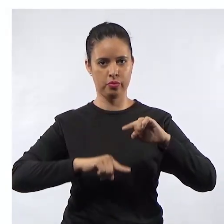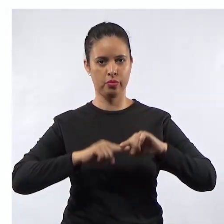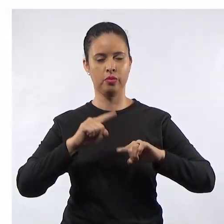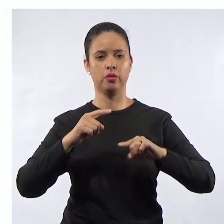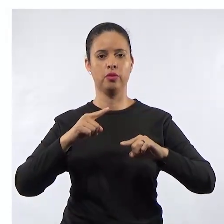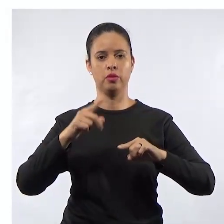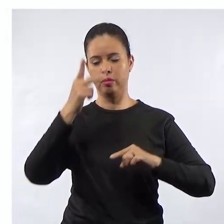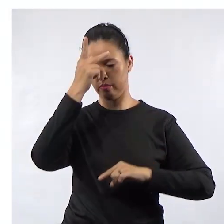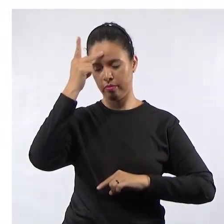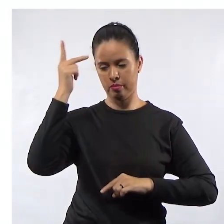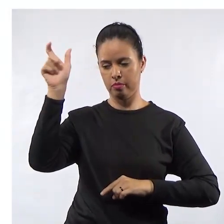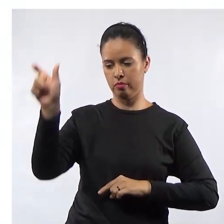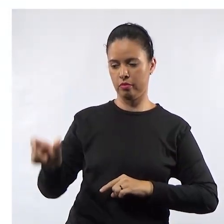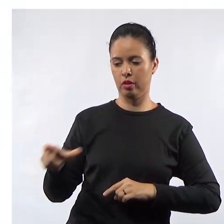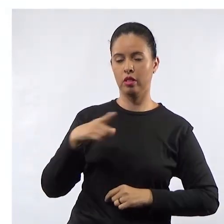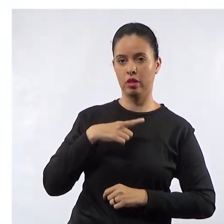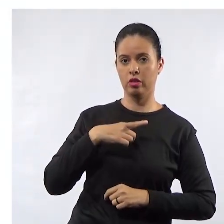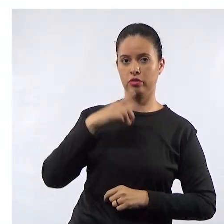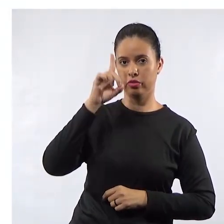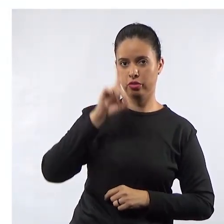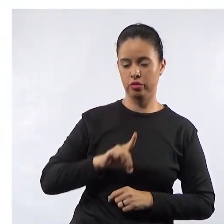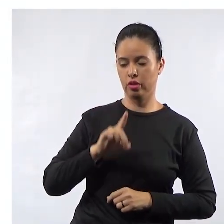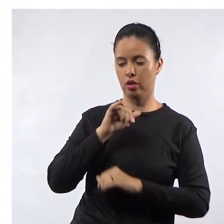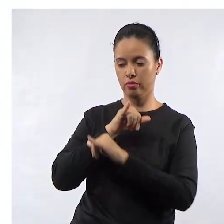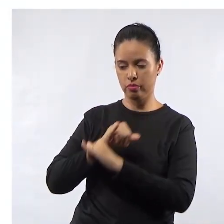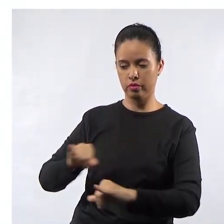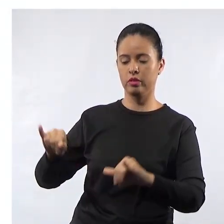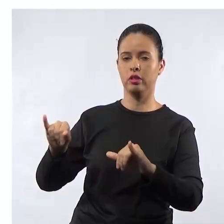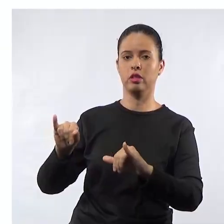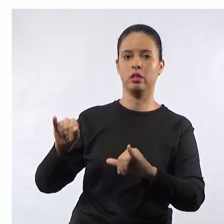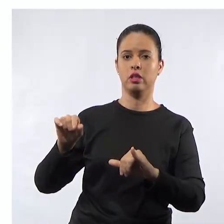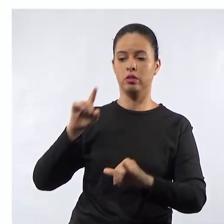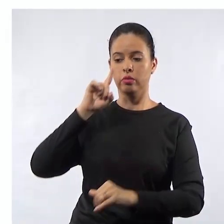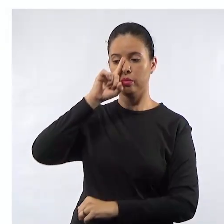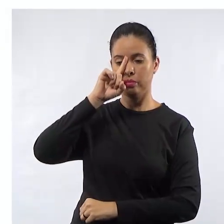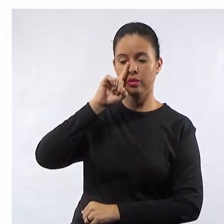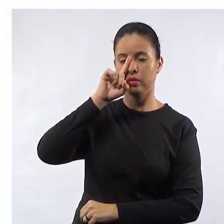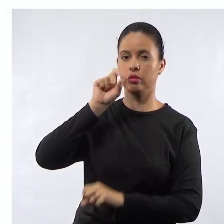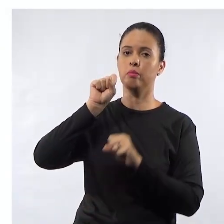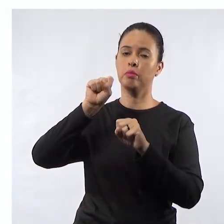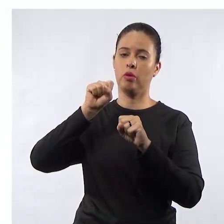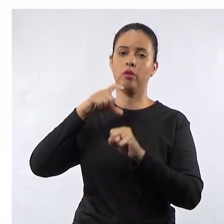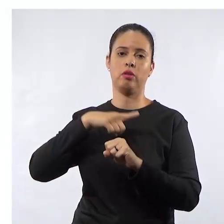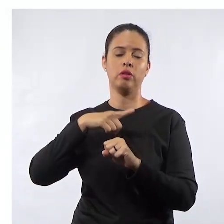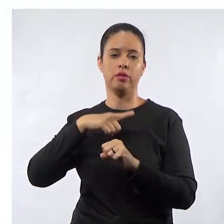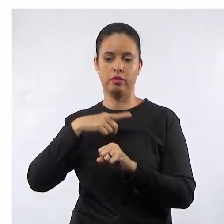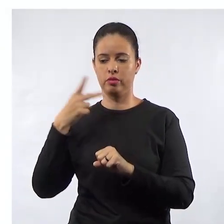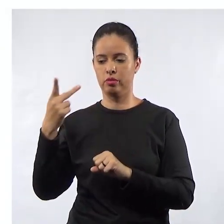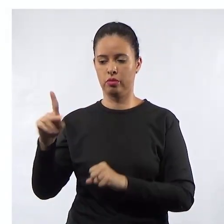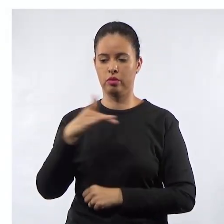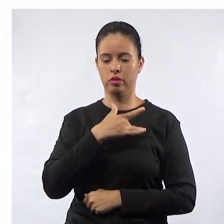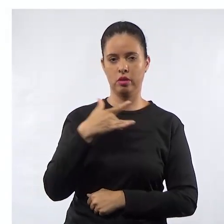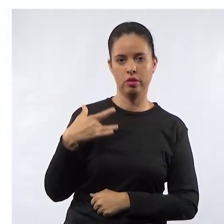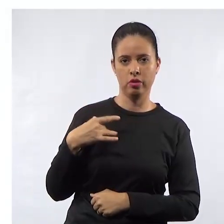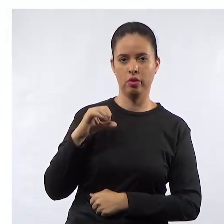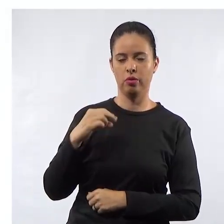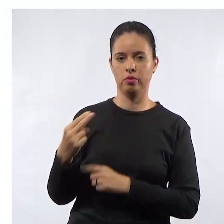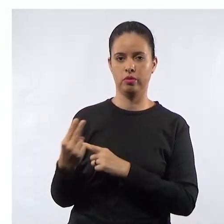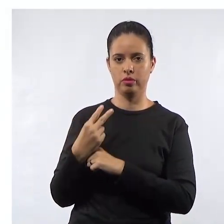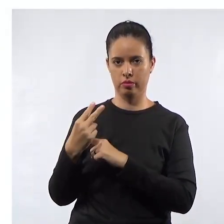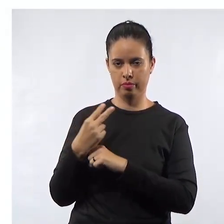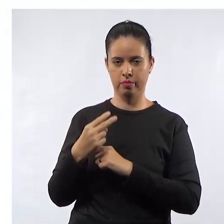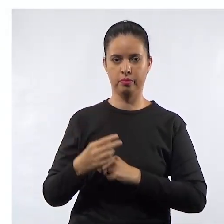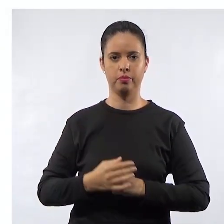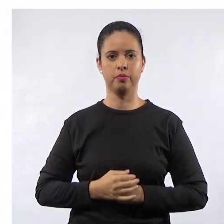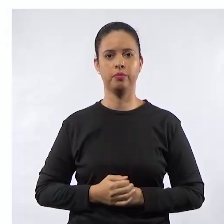antes de adquirir um produto ou contratar um serviço, o consumidor tem o direito de ser avisado dos possíveis riscos que podem